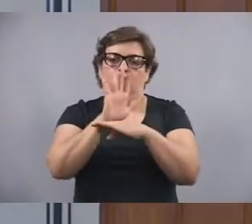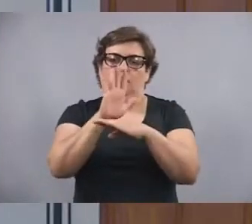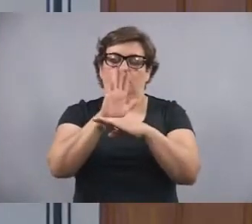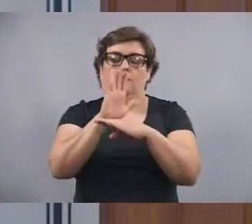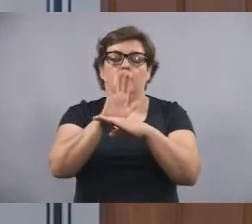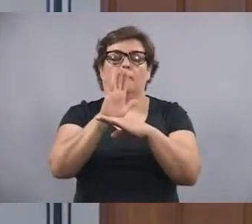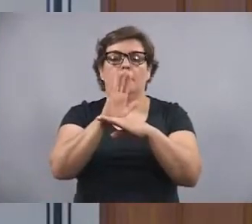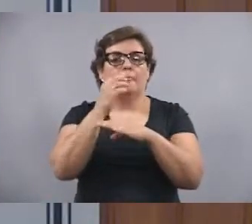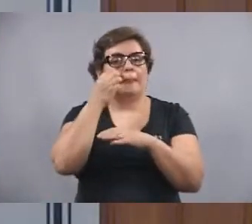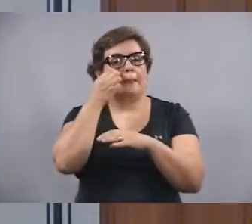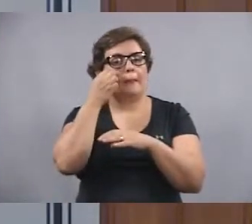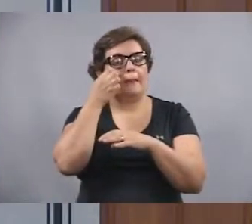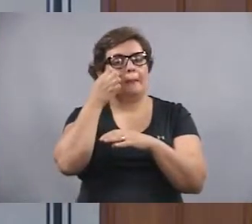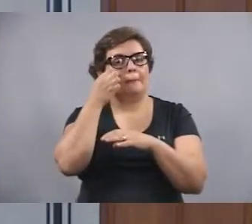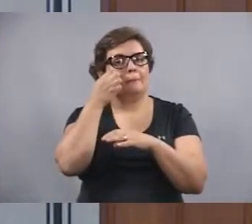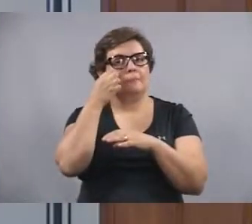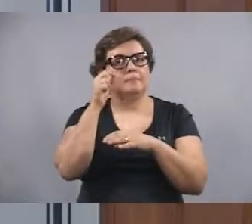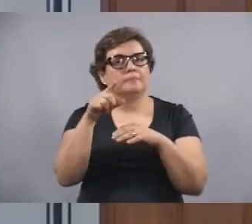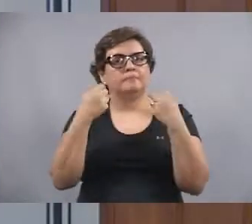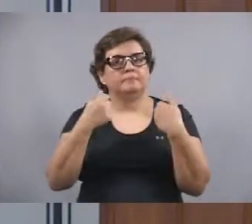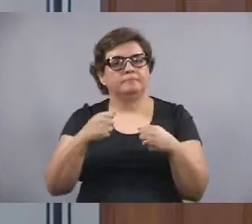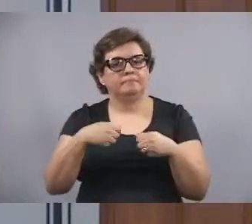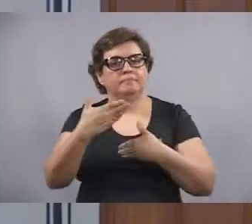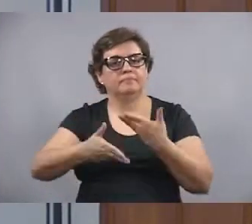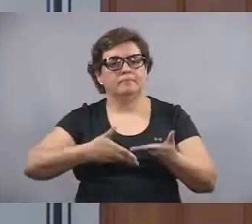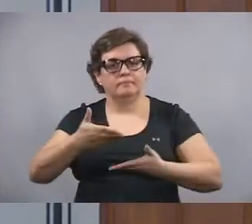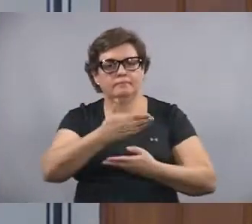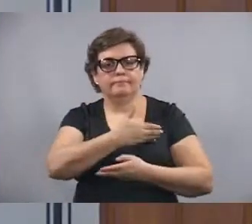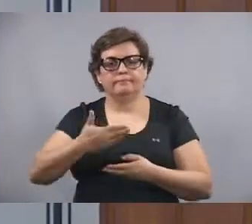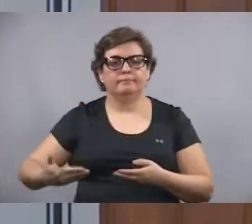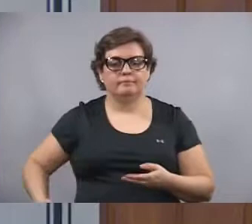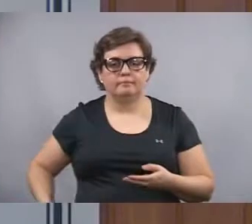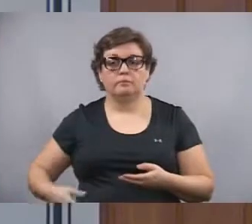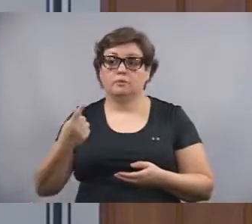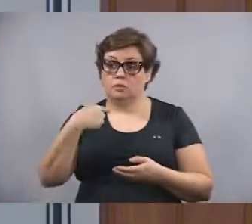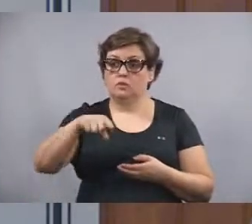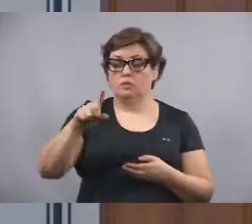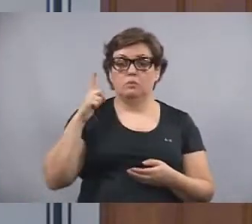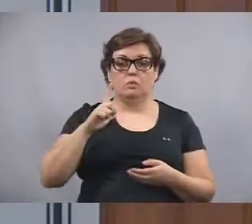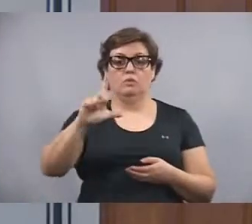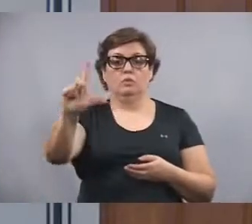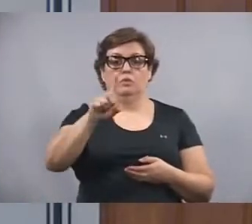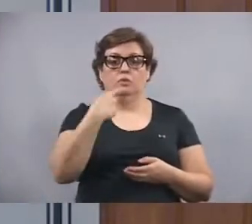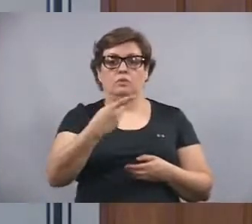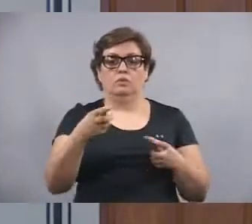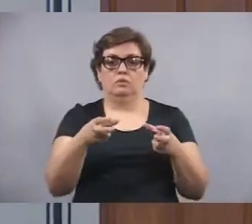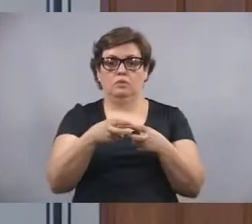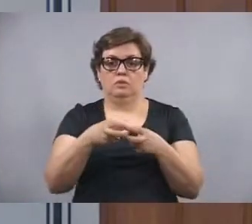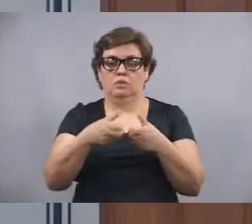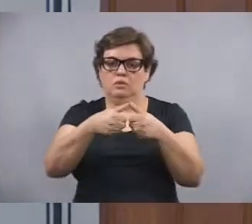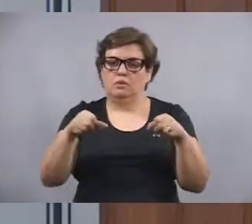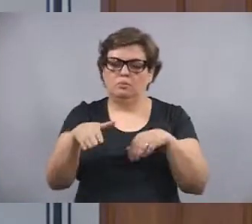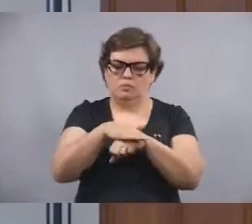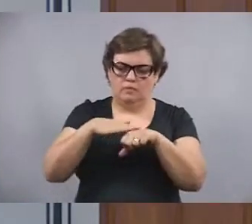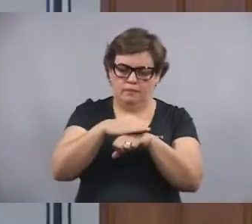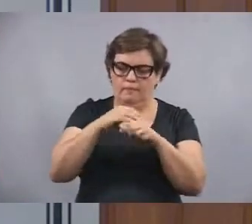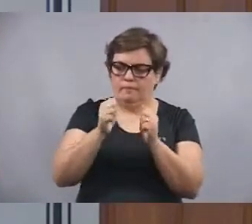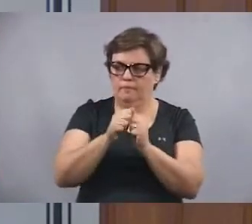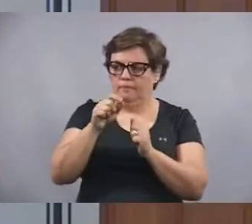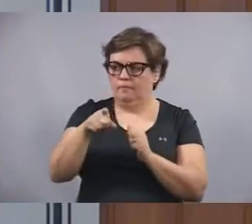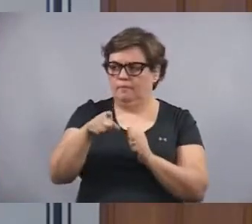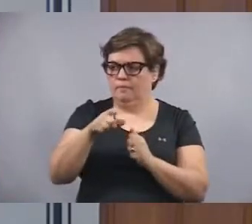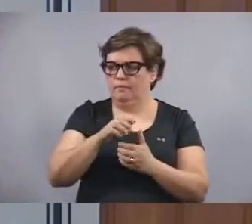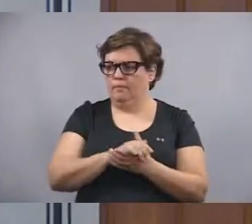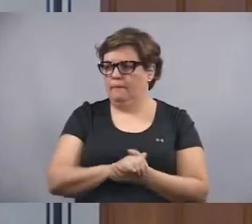ajudar, recompor, ele precisa dos servidores. E vamos continuar, nós da Câmara estamos conversando com ele,